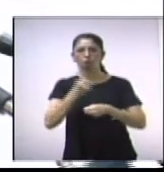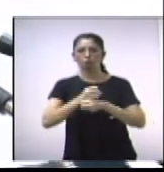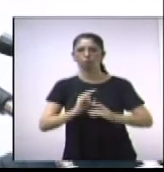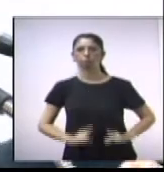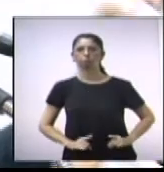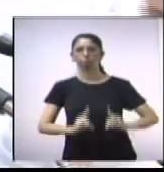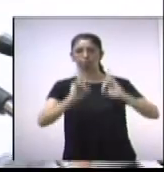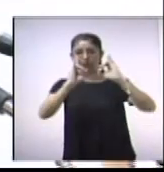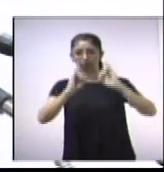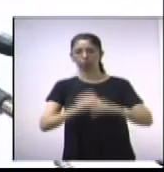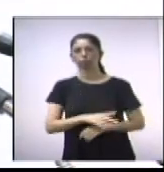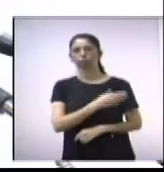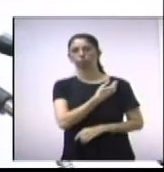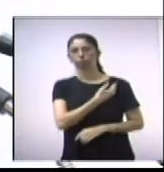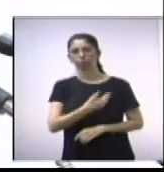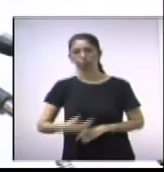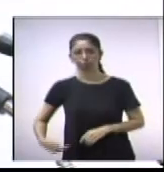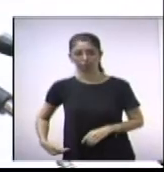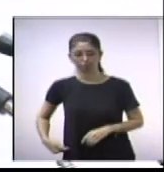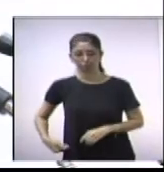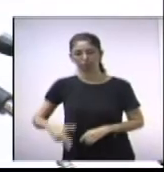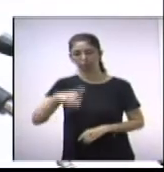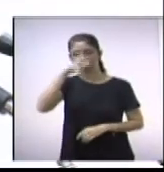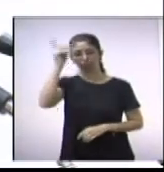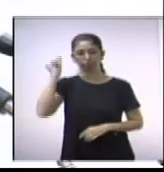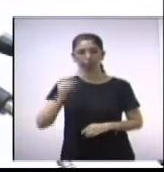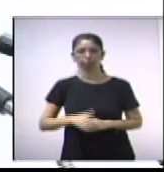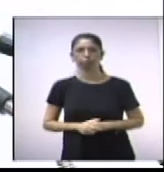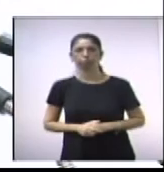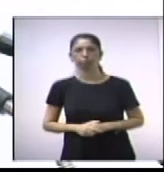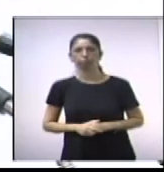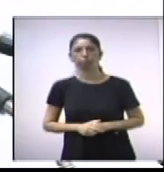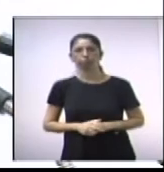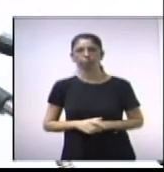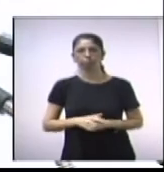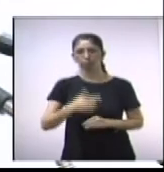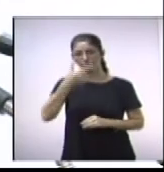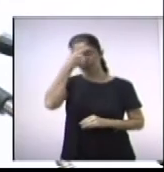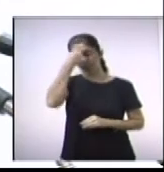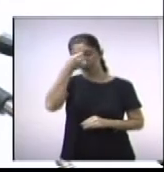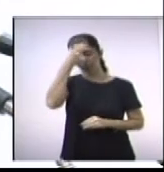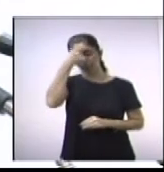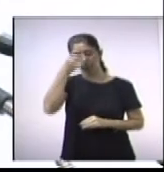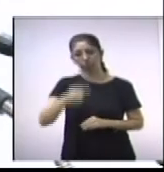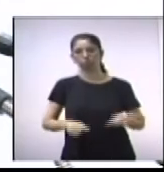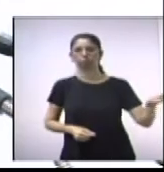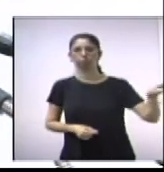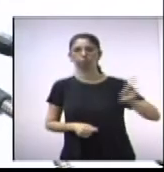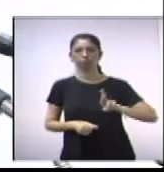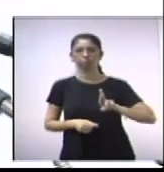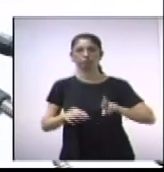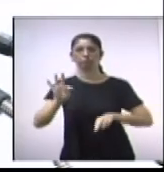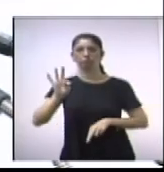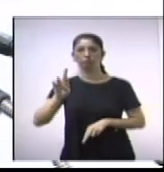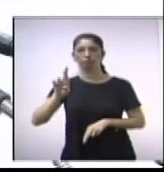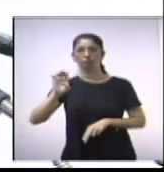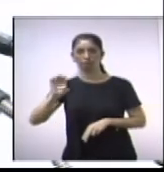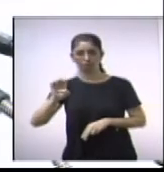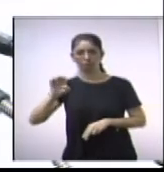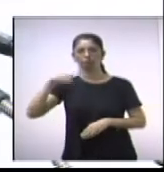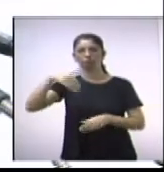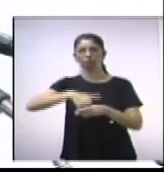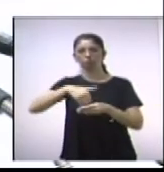municipais. Número 199, do vereador Edilson Rodrigues, que requer ao TRE, Tribunal Regional